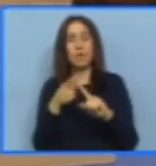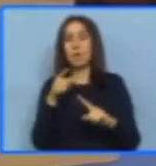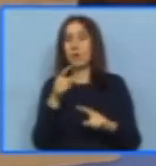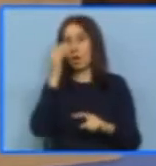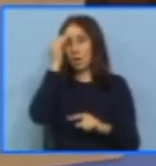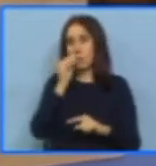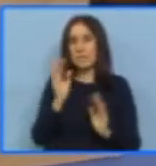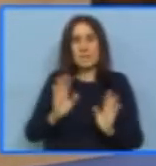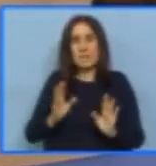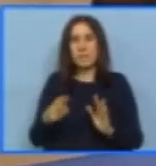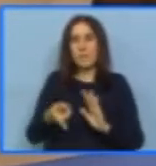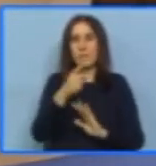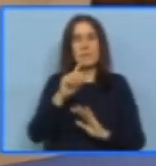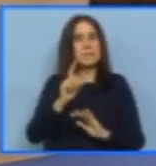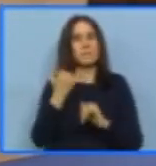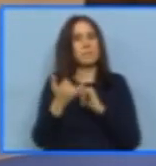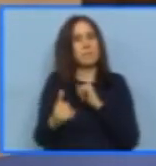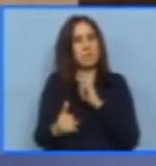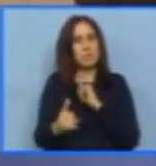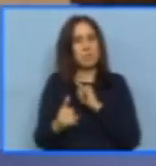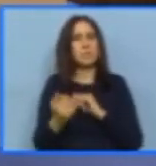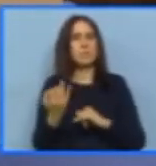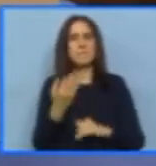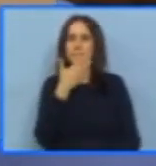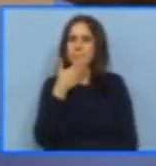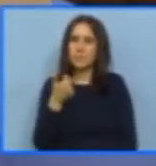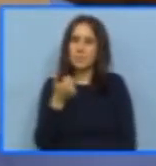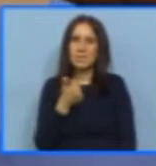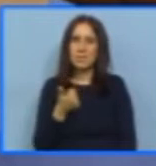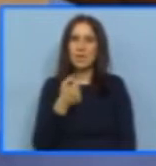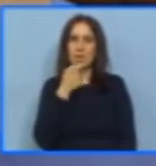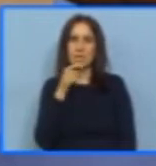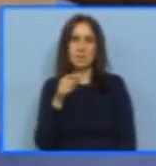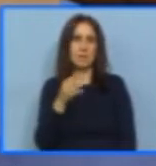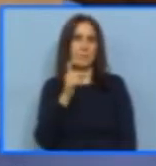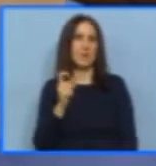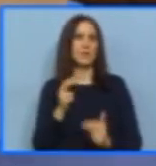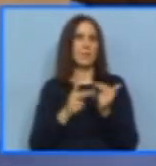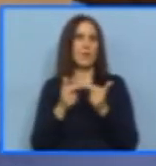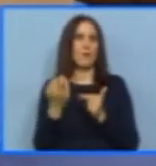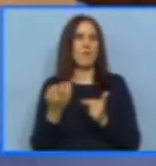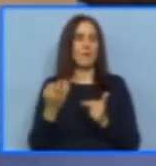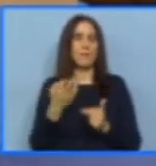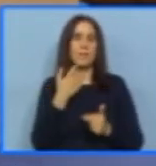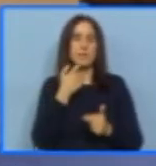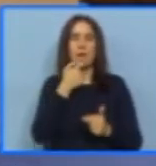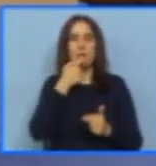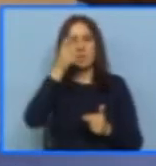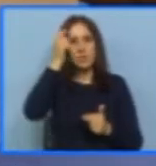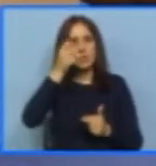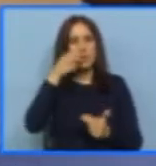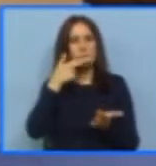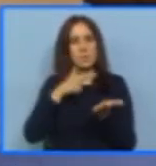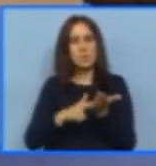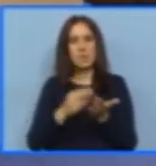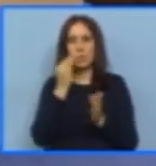de o fazer porque era perigoso, e é muito bonito, é só assim é que é possível construir a paz, quer dizer, é respeitando com sinceridade o